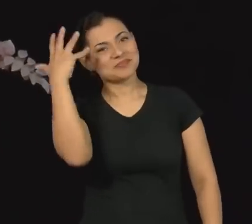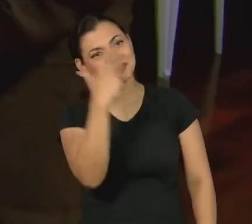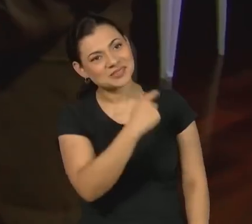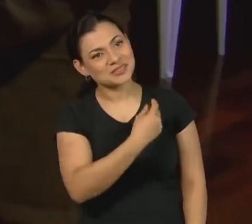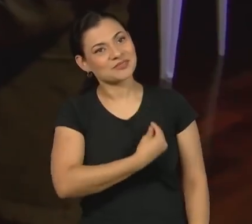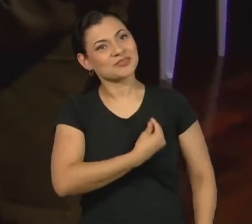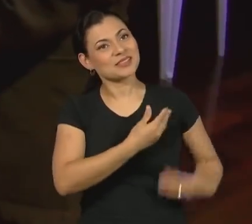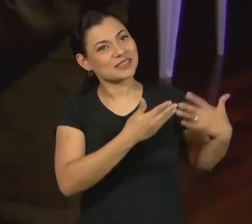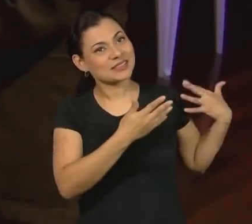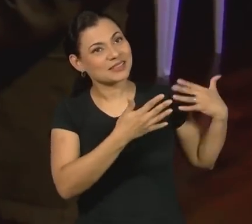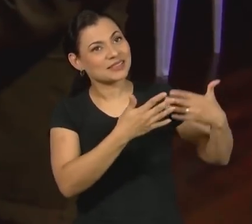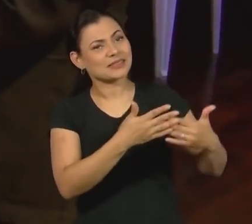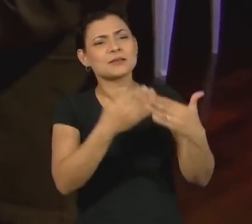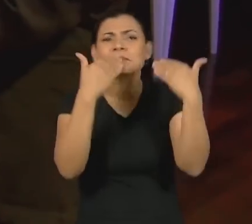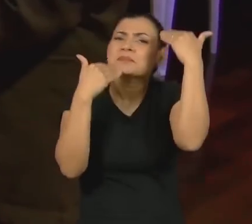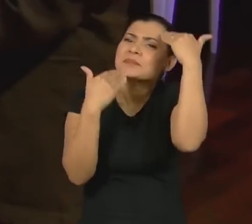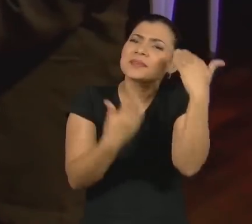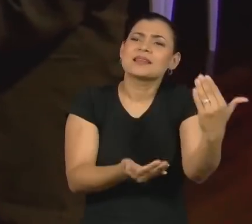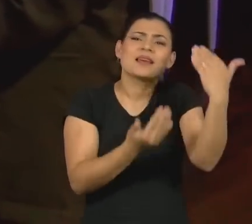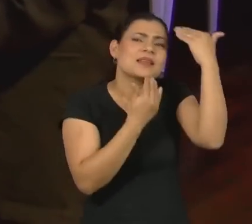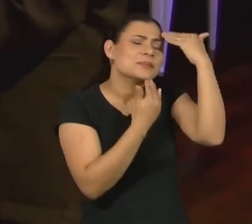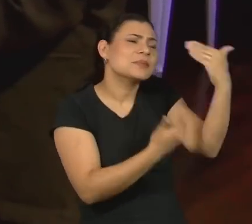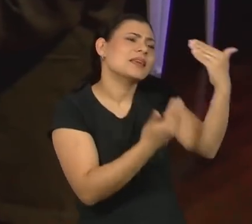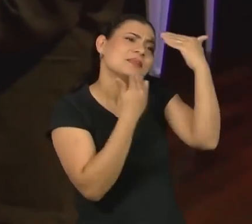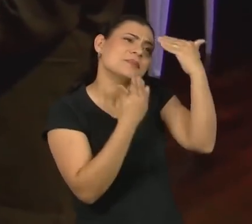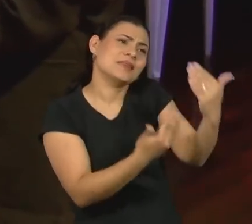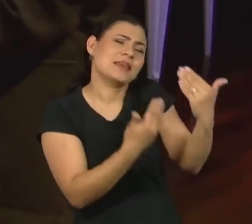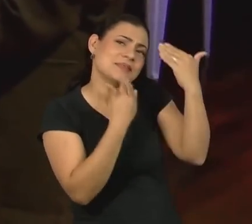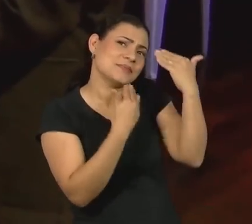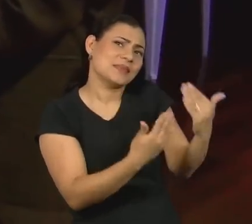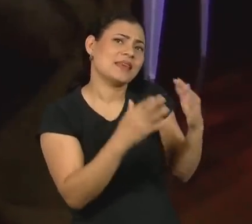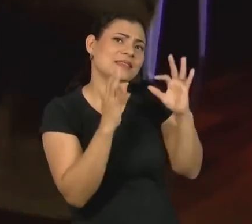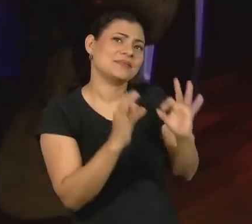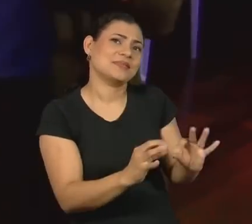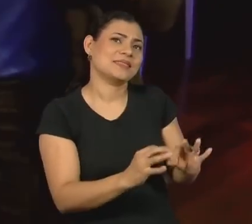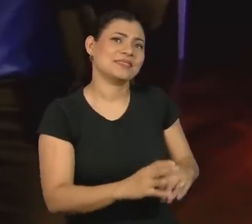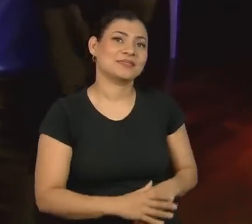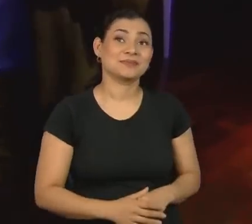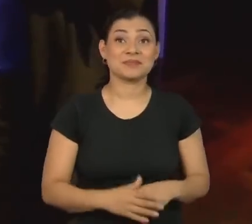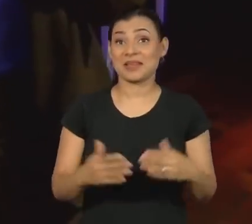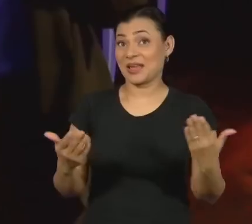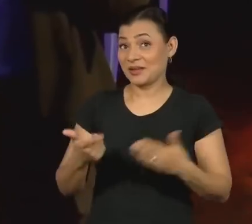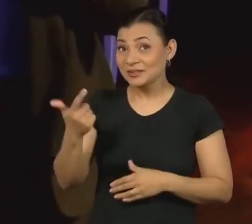vida. Obrigado, gente. Obrigado, obrigado, obrigado mesmo. E mais uma